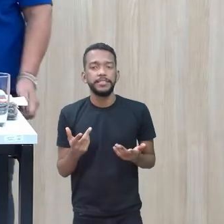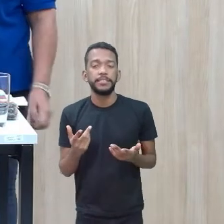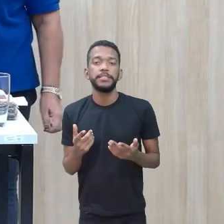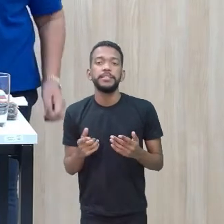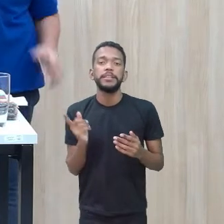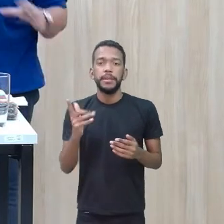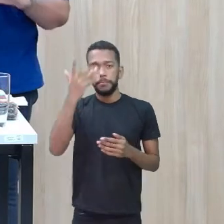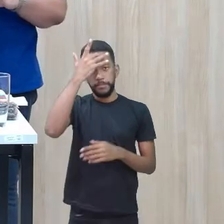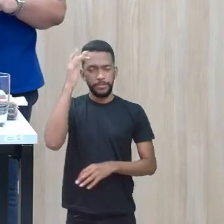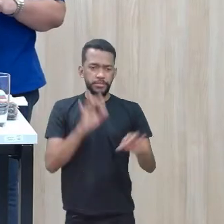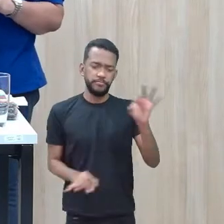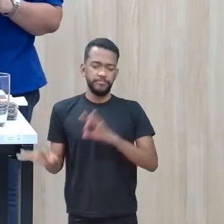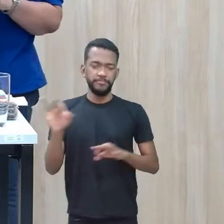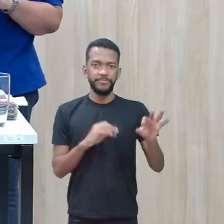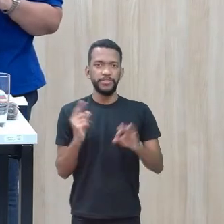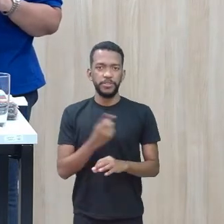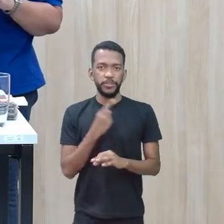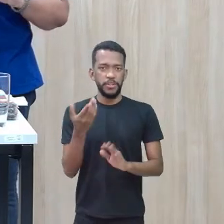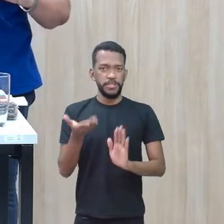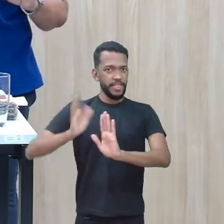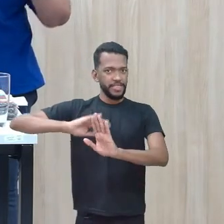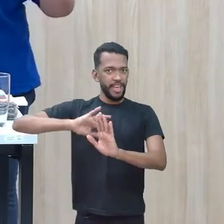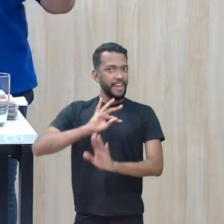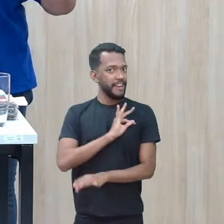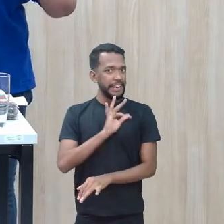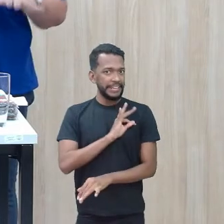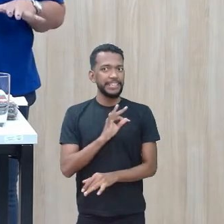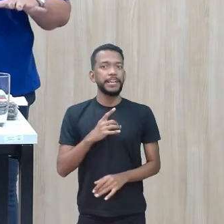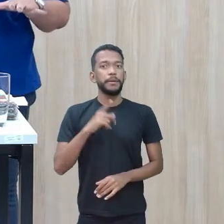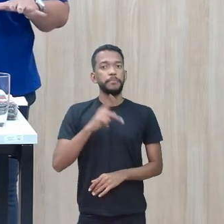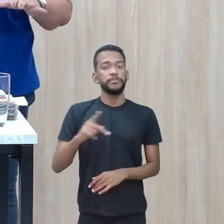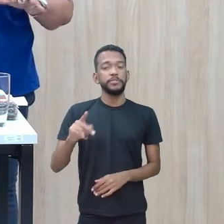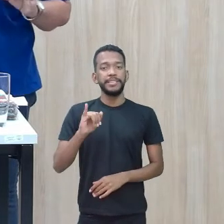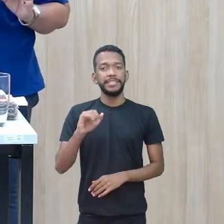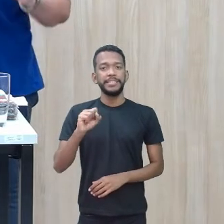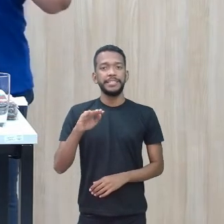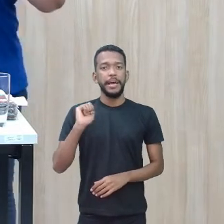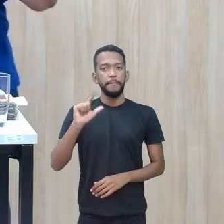muito cuidadoso, esse pessoal da nossa técnica, viu? A professora Isabel está